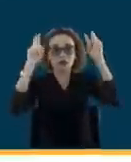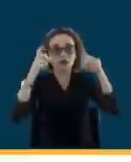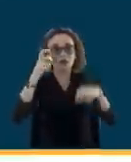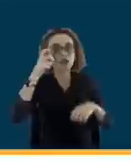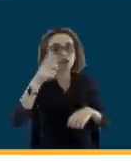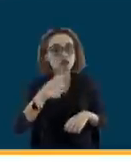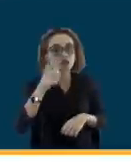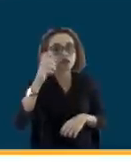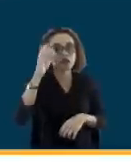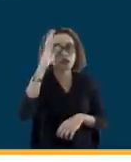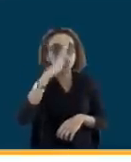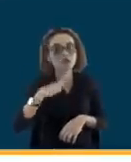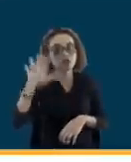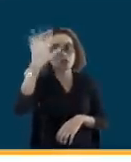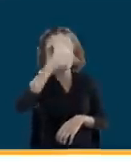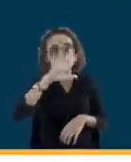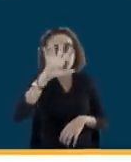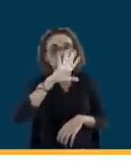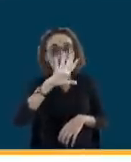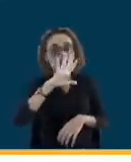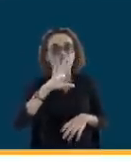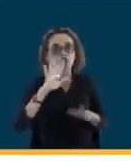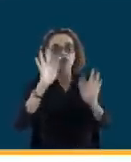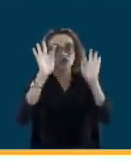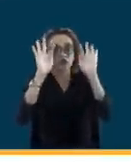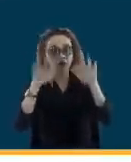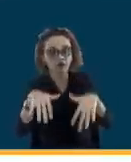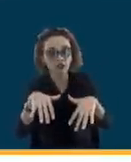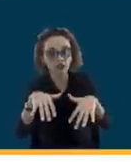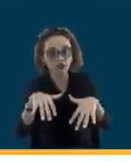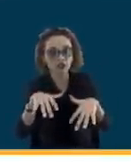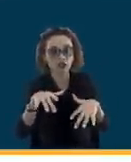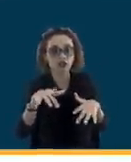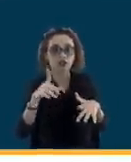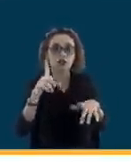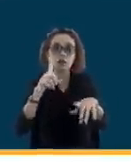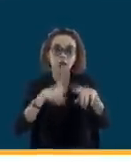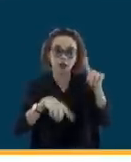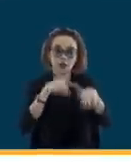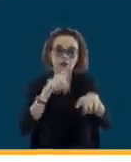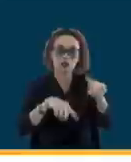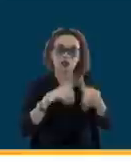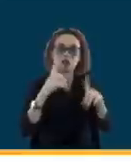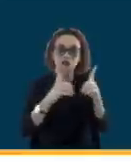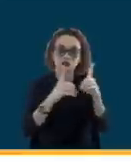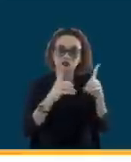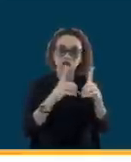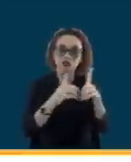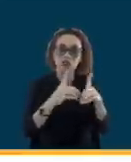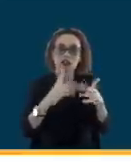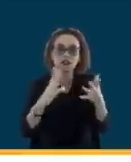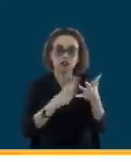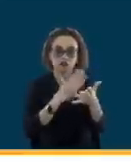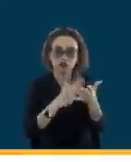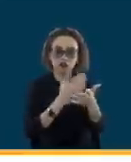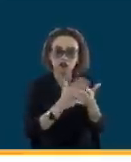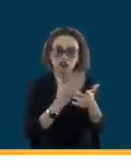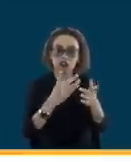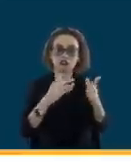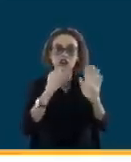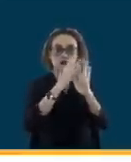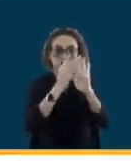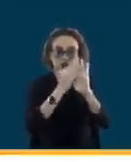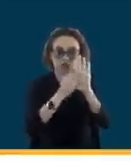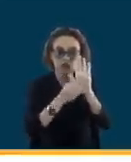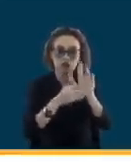sentido, ao final do curso vai ser disponibilizado não só os materiais didáticos, né, que serão produzidos, as apostilas, os conteúdos, como